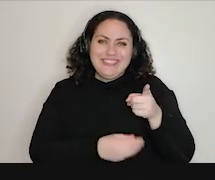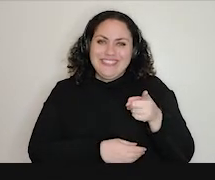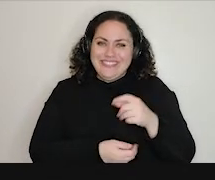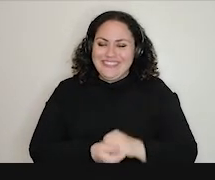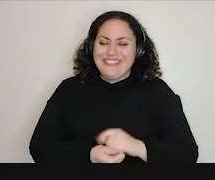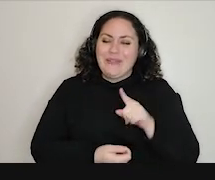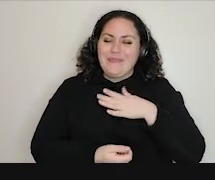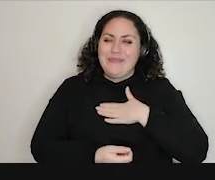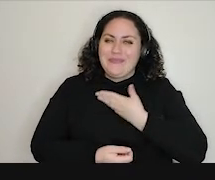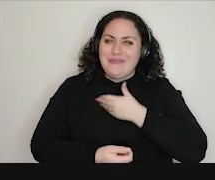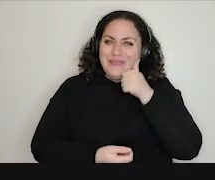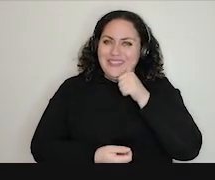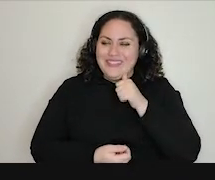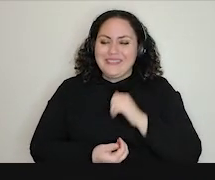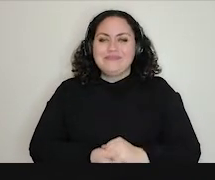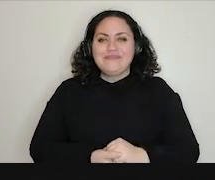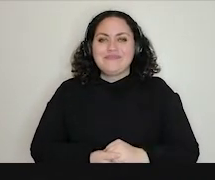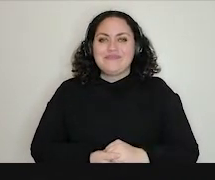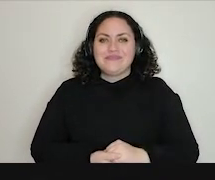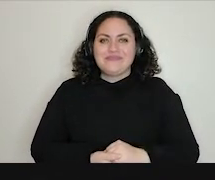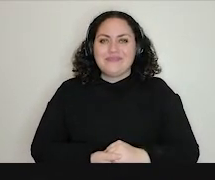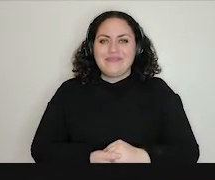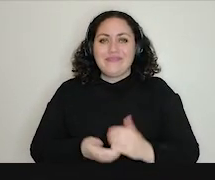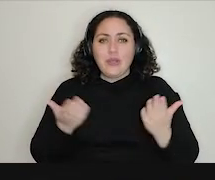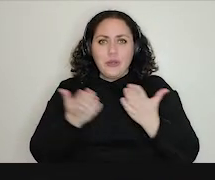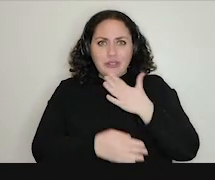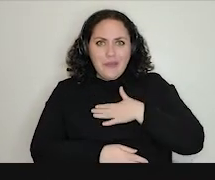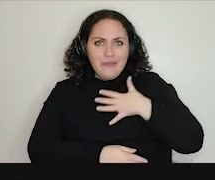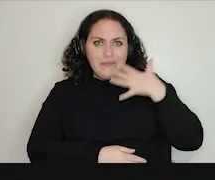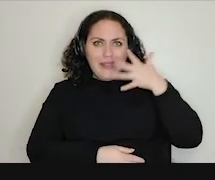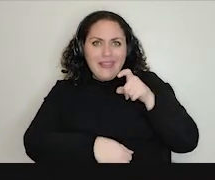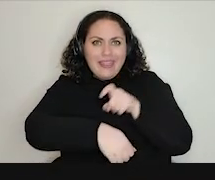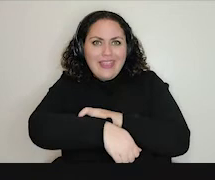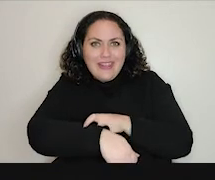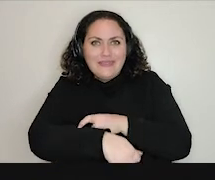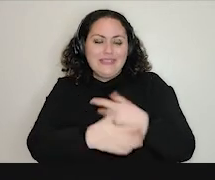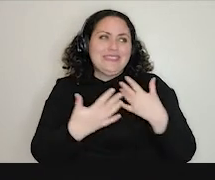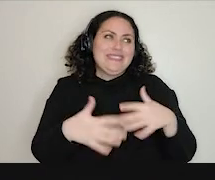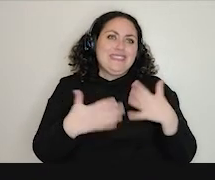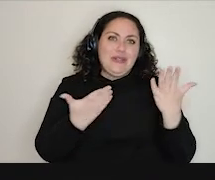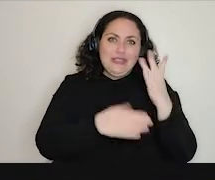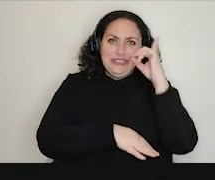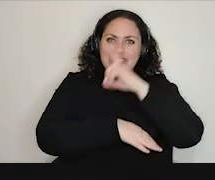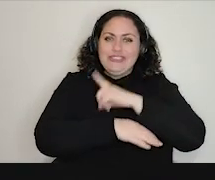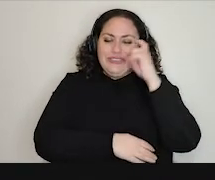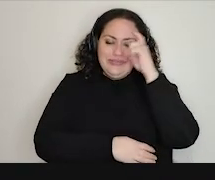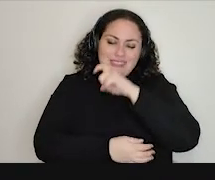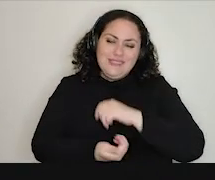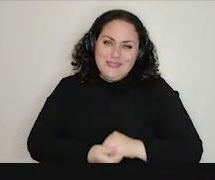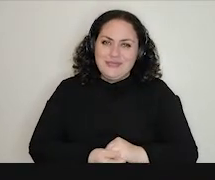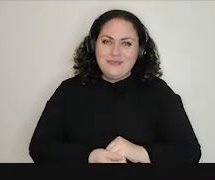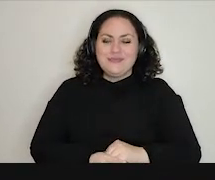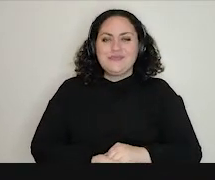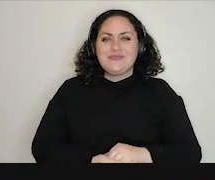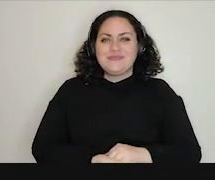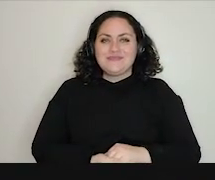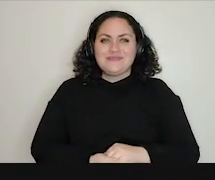eu amo muito a Gil. Ela é uma amiga minha. Ai, gente, hoje, logo na palestra que eu tô nervosa. Hoje foi um dia